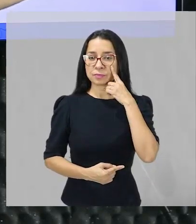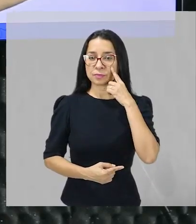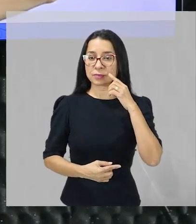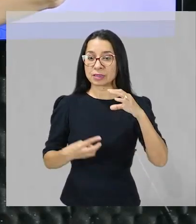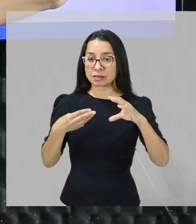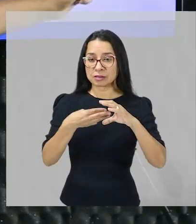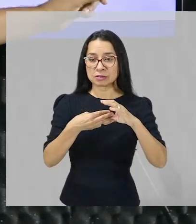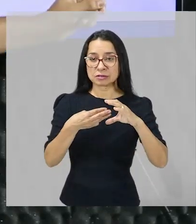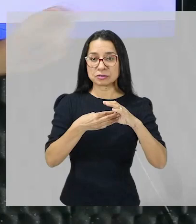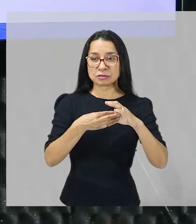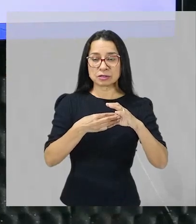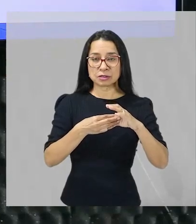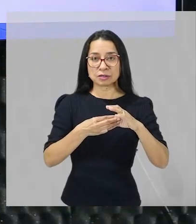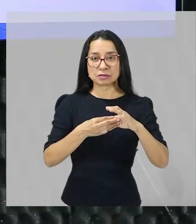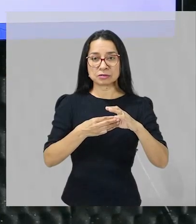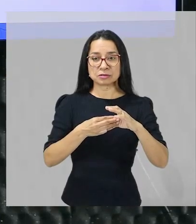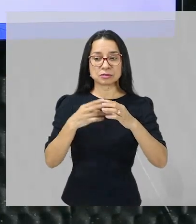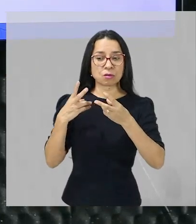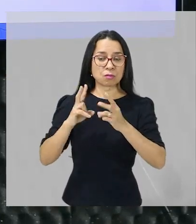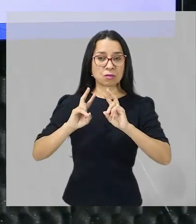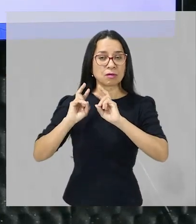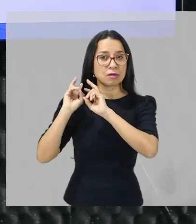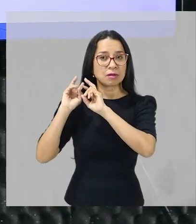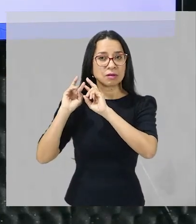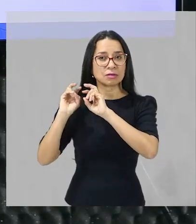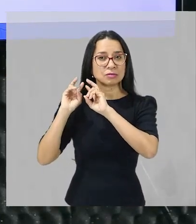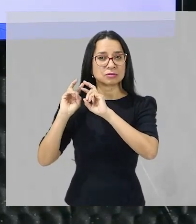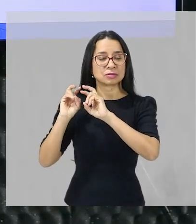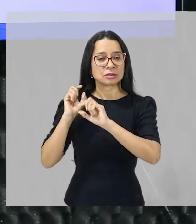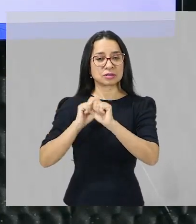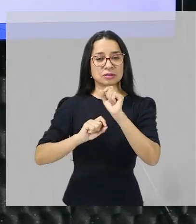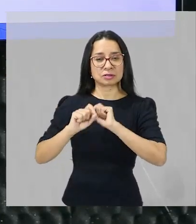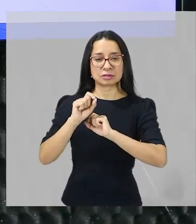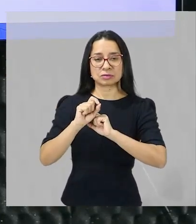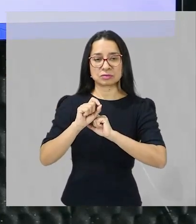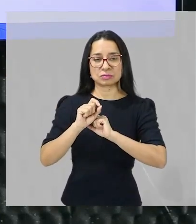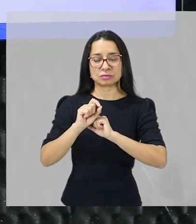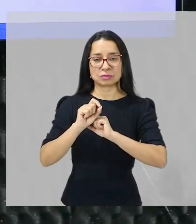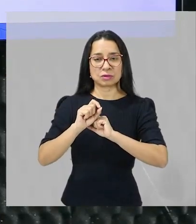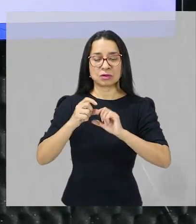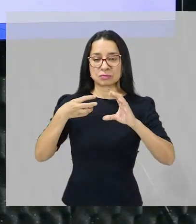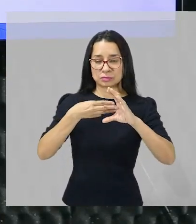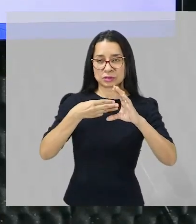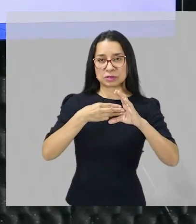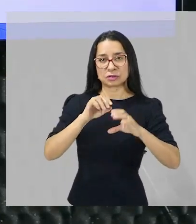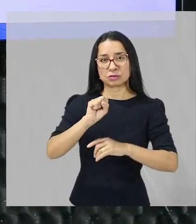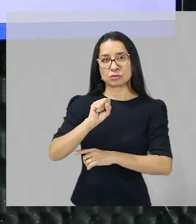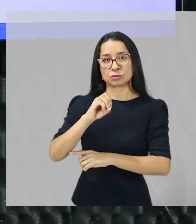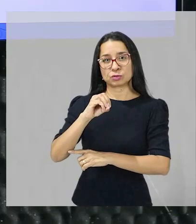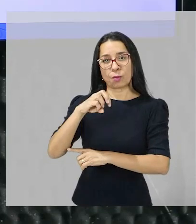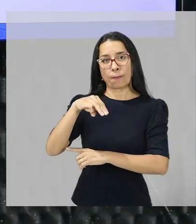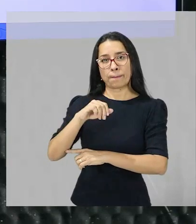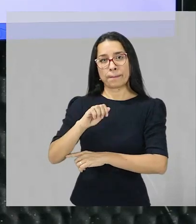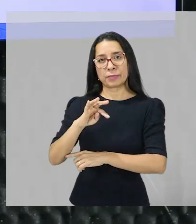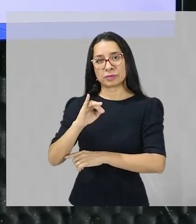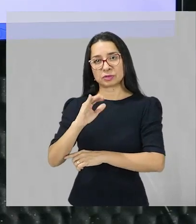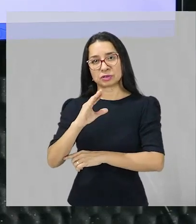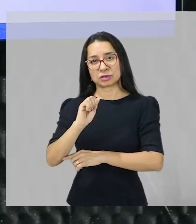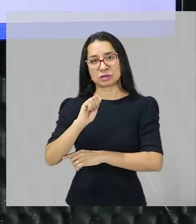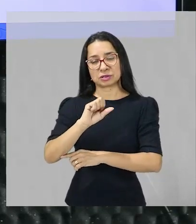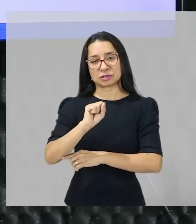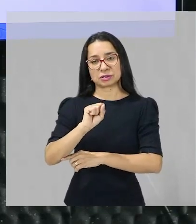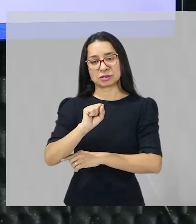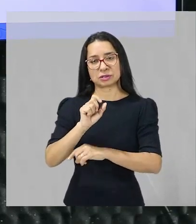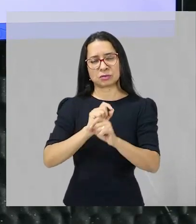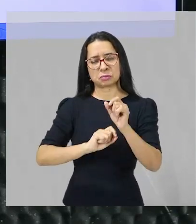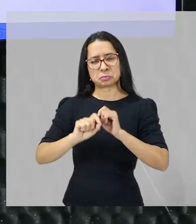são retiradas da orelha, nós dizemos que são células somáticas, tá? O que são células somáticas?